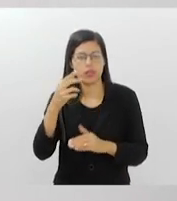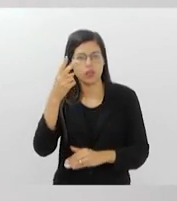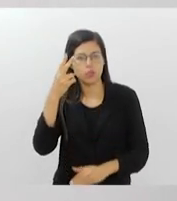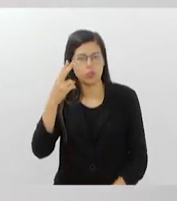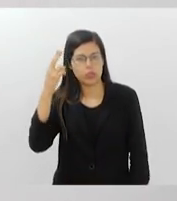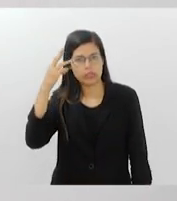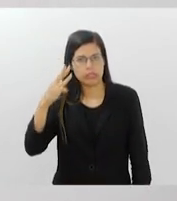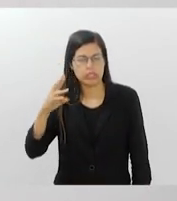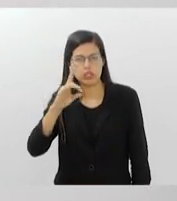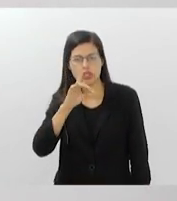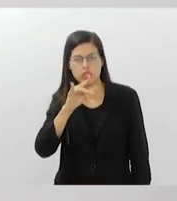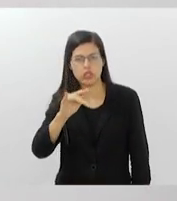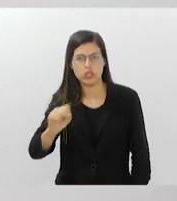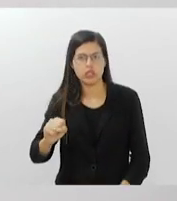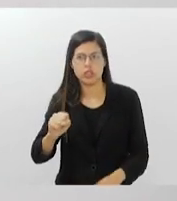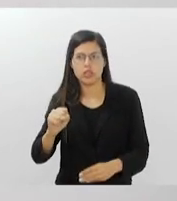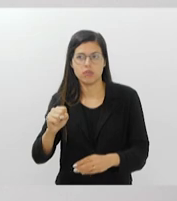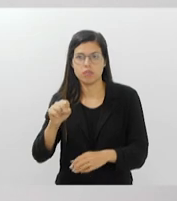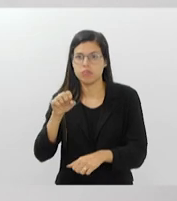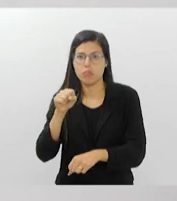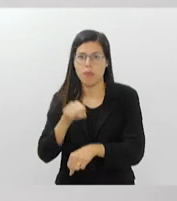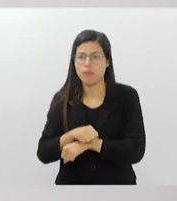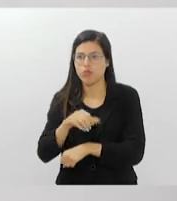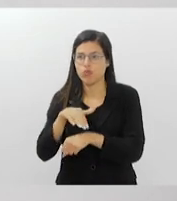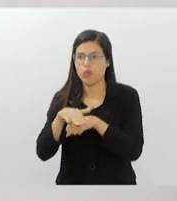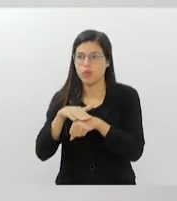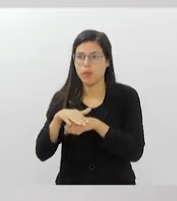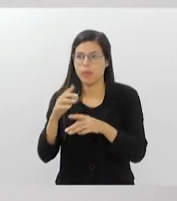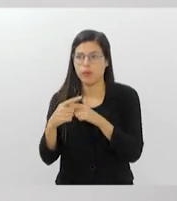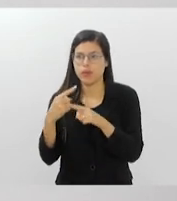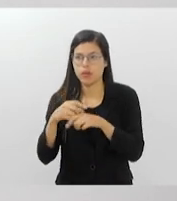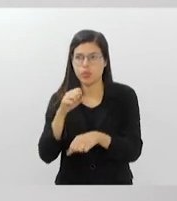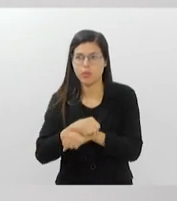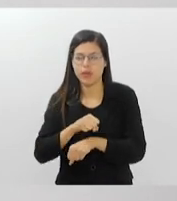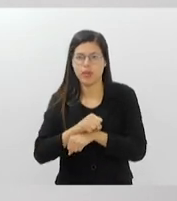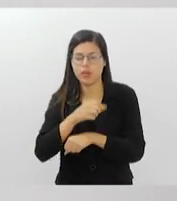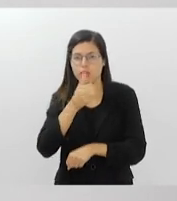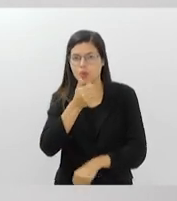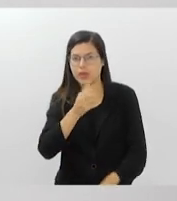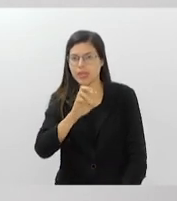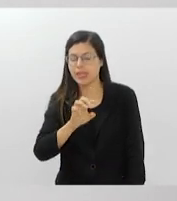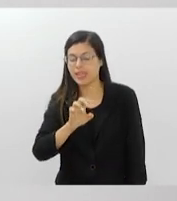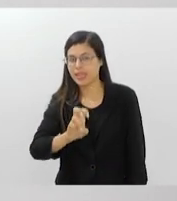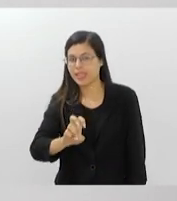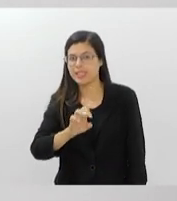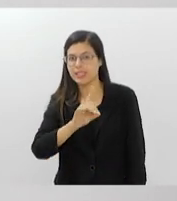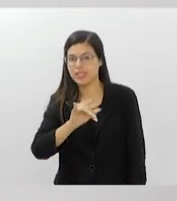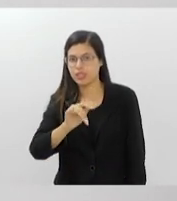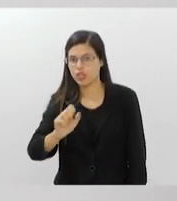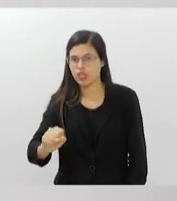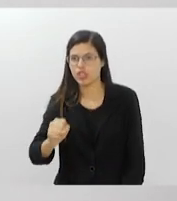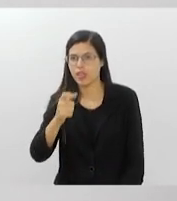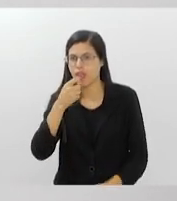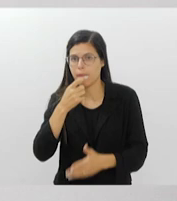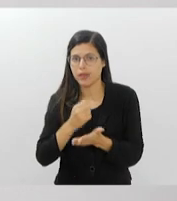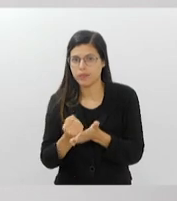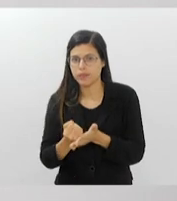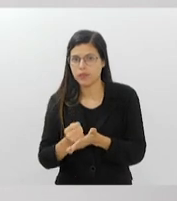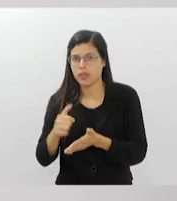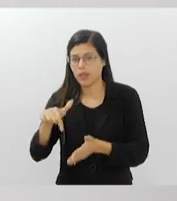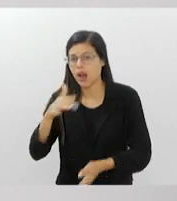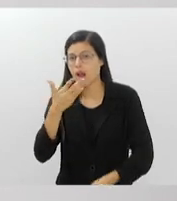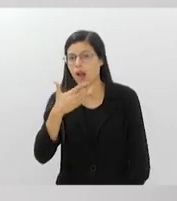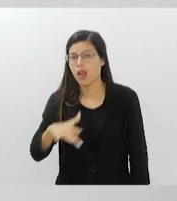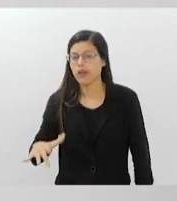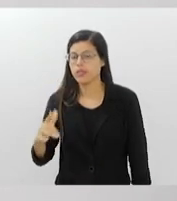o filho porque ele ainda estava esperando os 15 dias da medicação e 15 dias para uma criança ficar isolada do pai e da